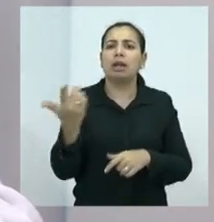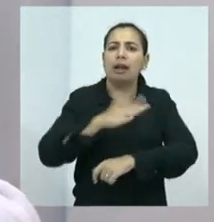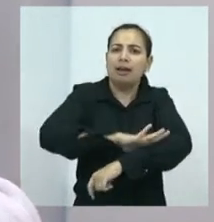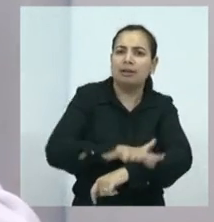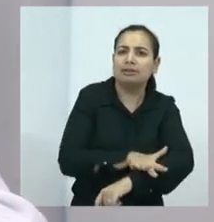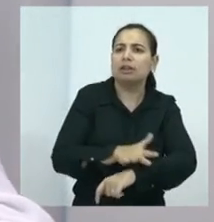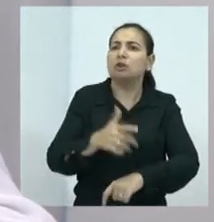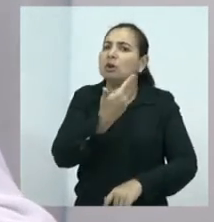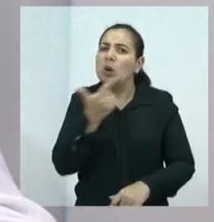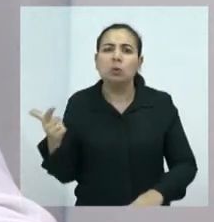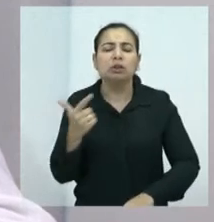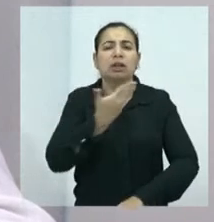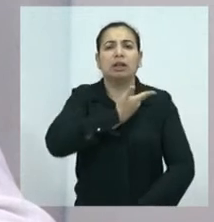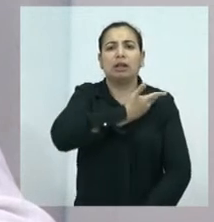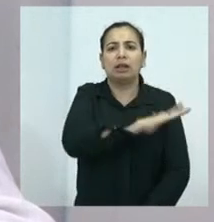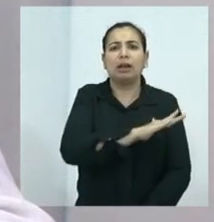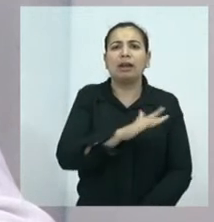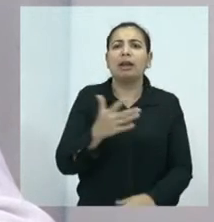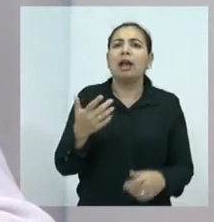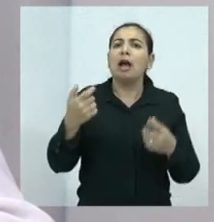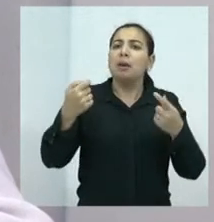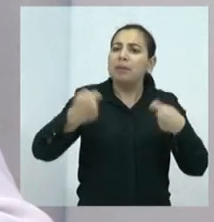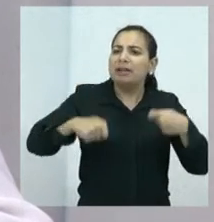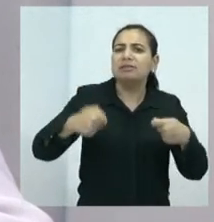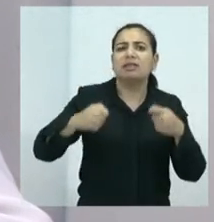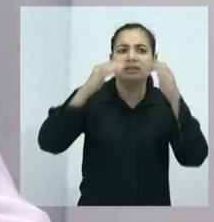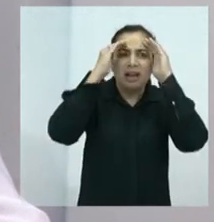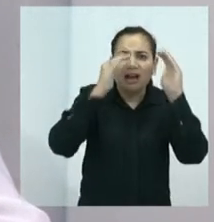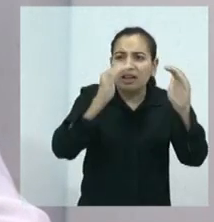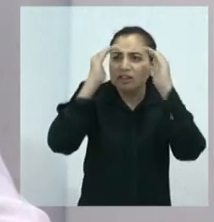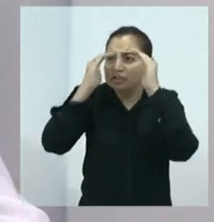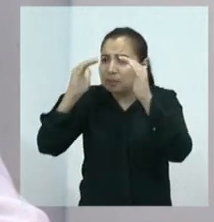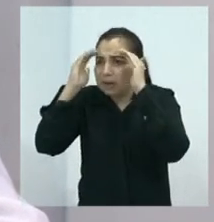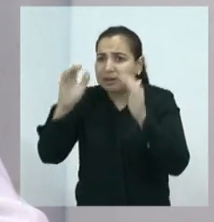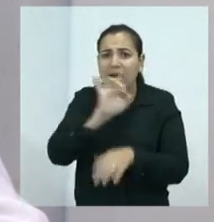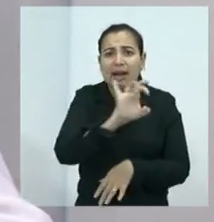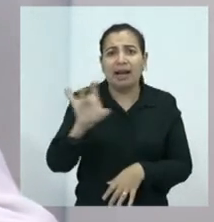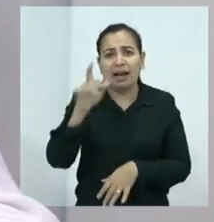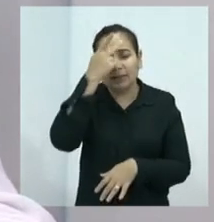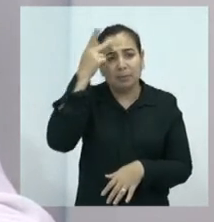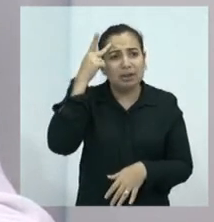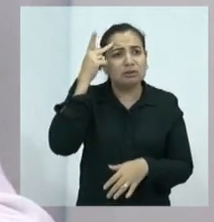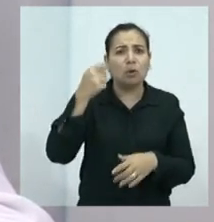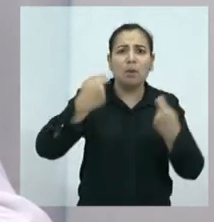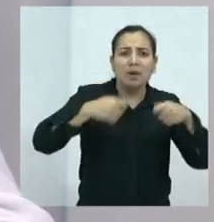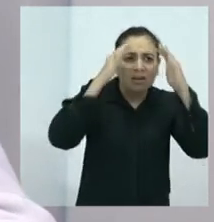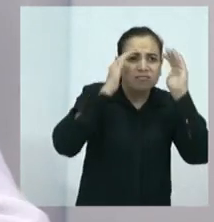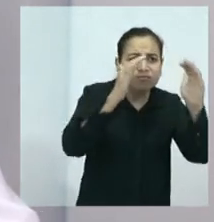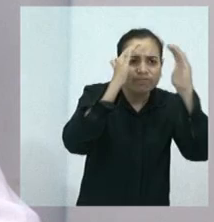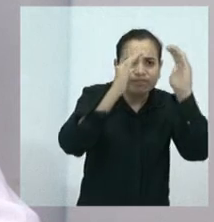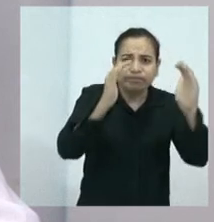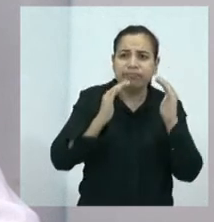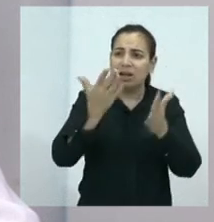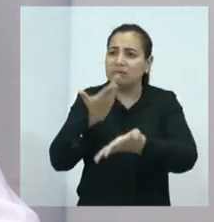respeitar o direito dos outros, o direito da sua religião, a sua cultura. Eu acho que essa é a